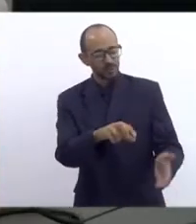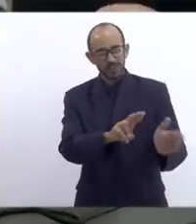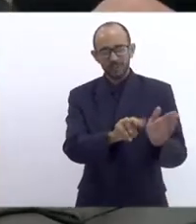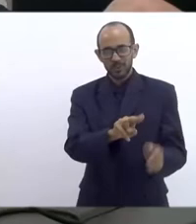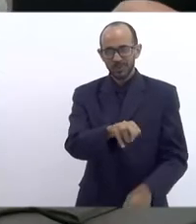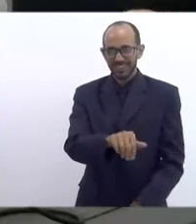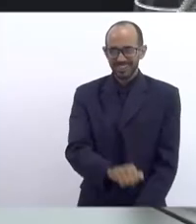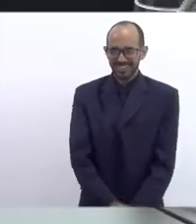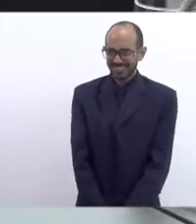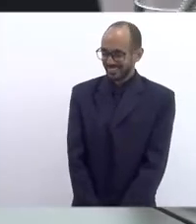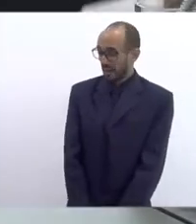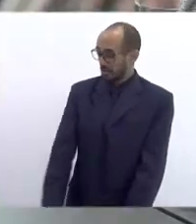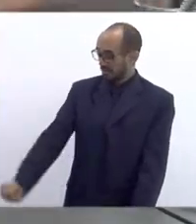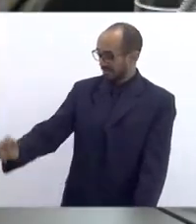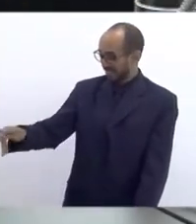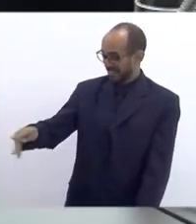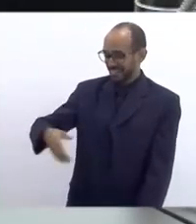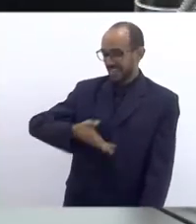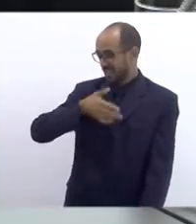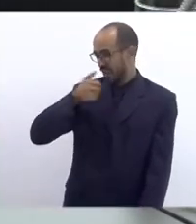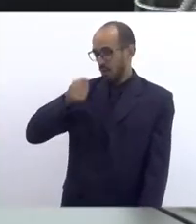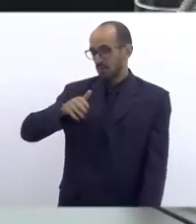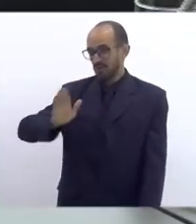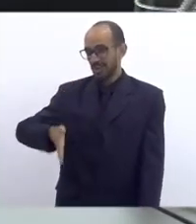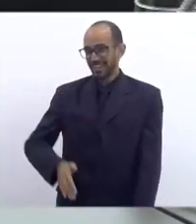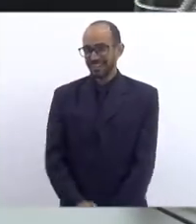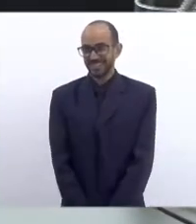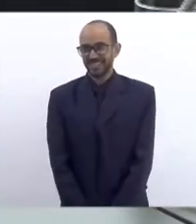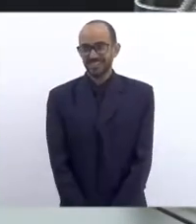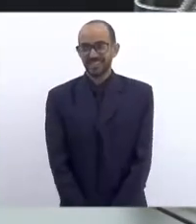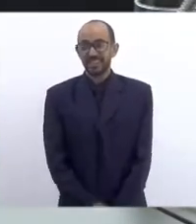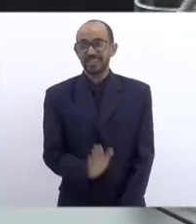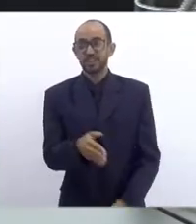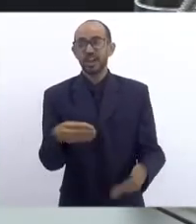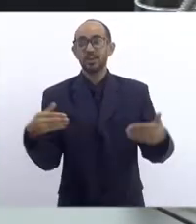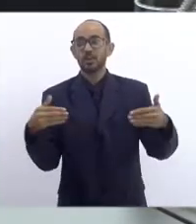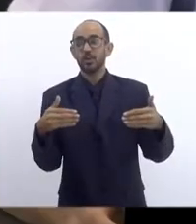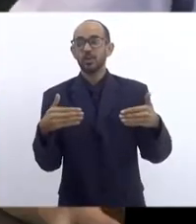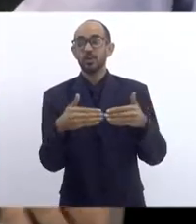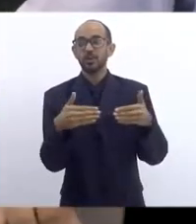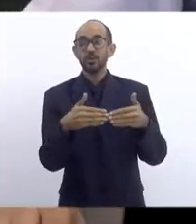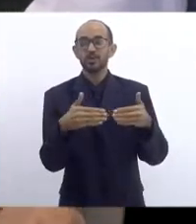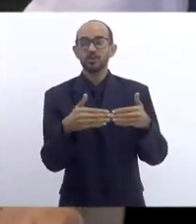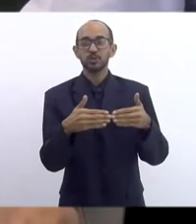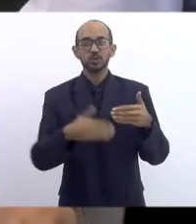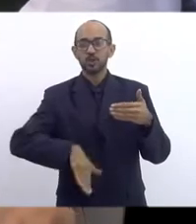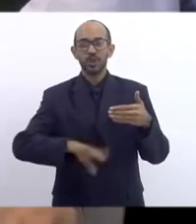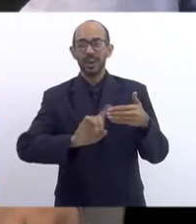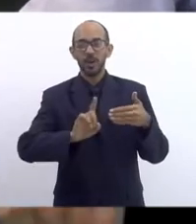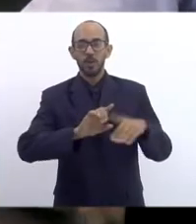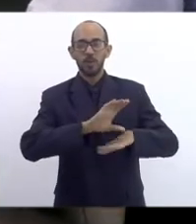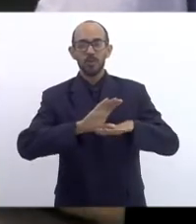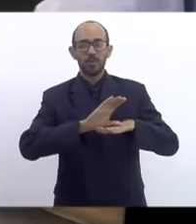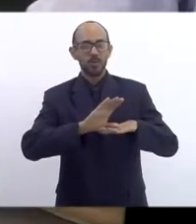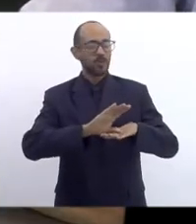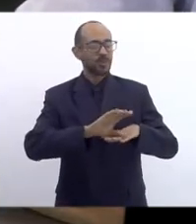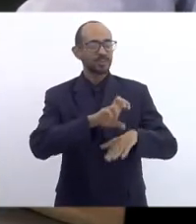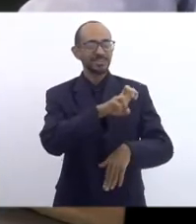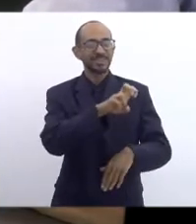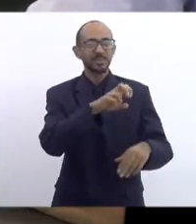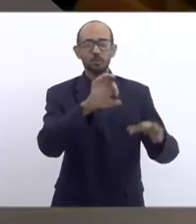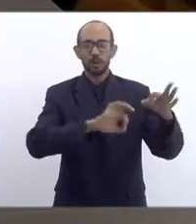safo. Sem contar que ganhou 5 inconstitucionalidades nos seus projetos. Trabalhando também. Brincadeira.